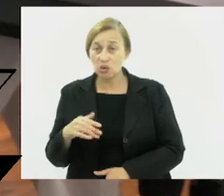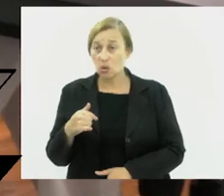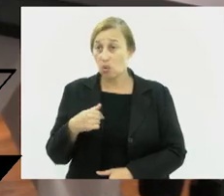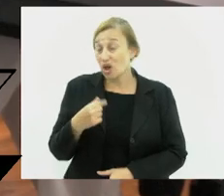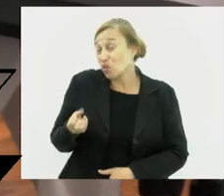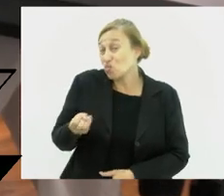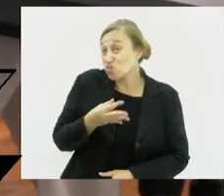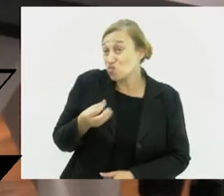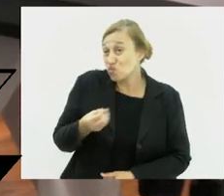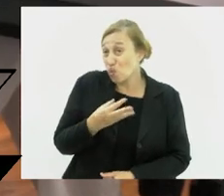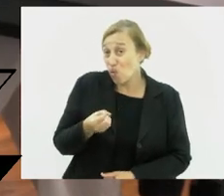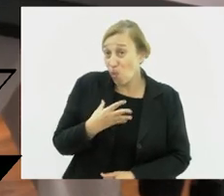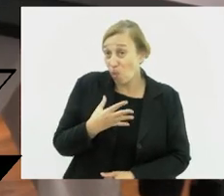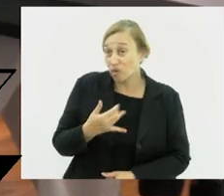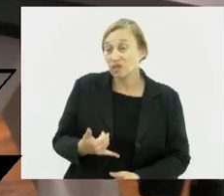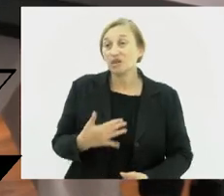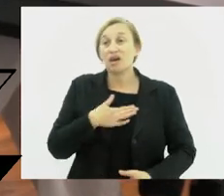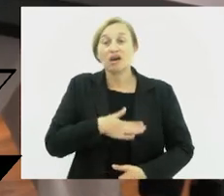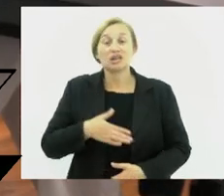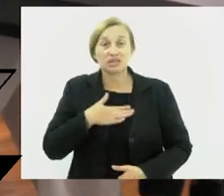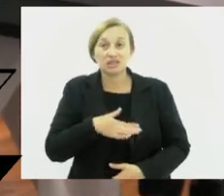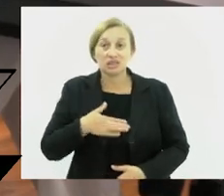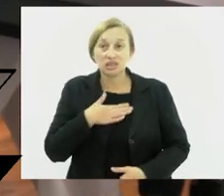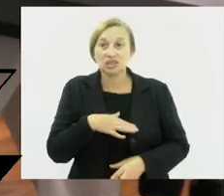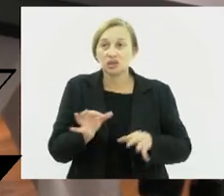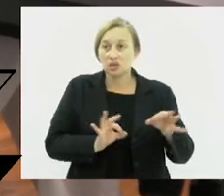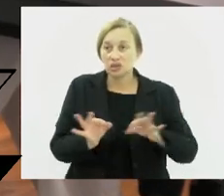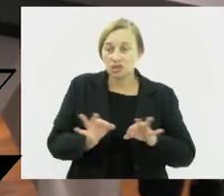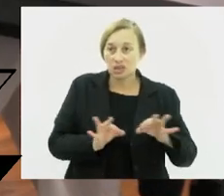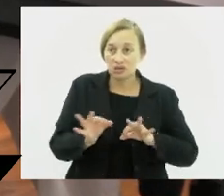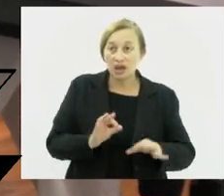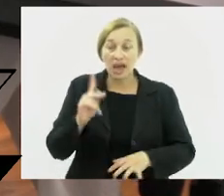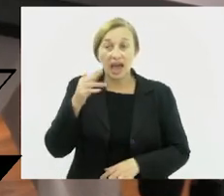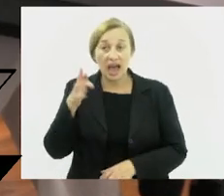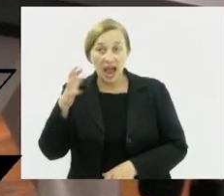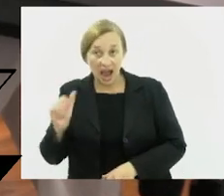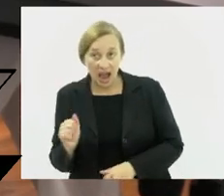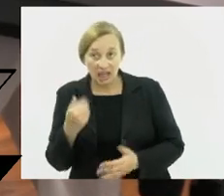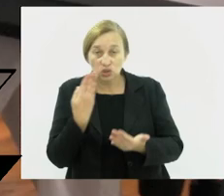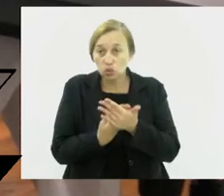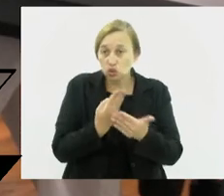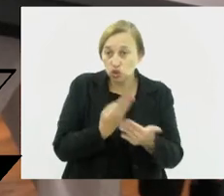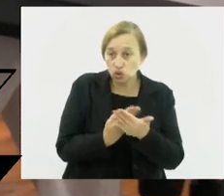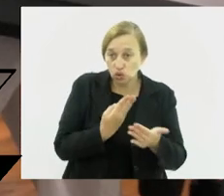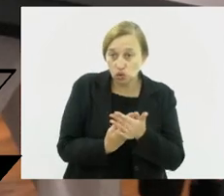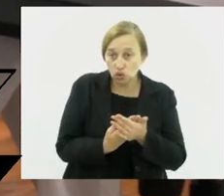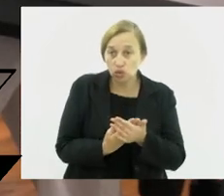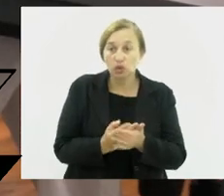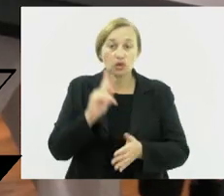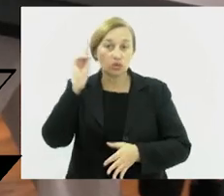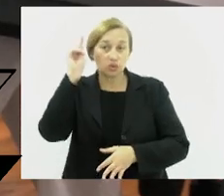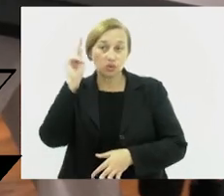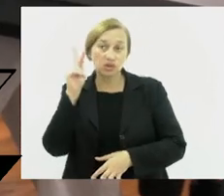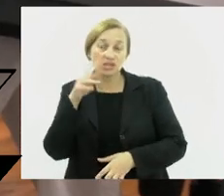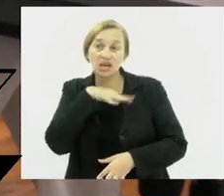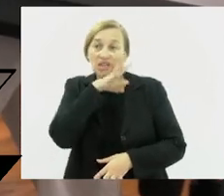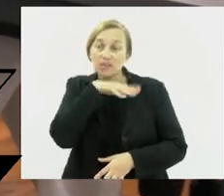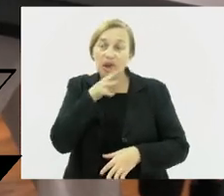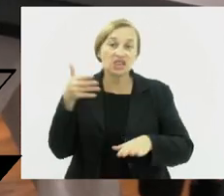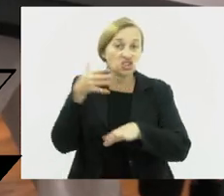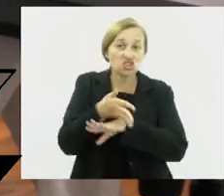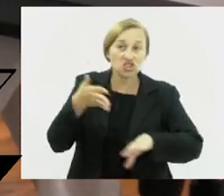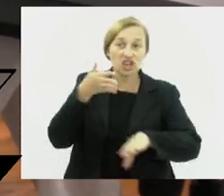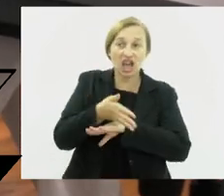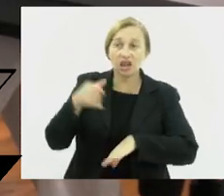que teve o prazer de organizar a história da raça no Brasil, o studbook dos animais que chegaram, a